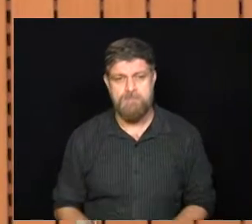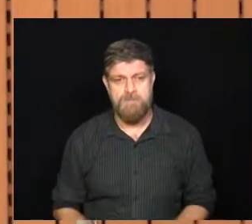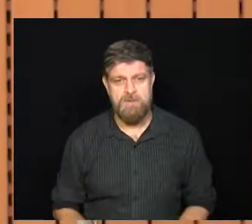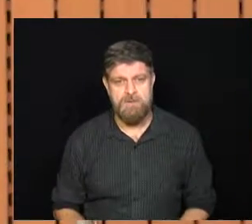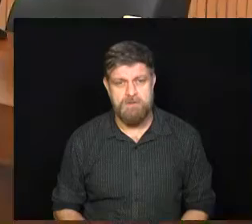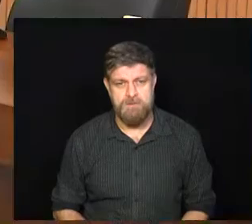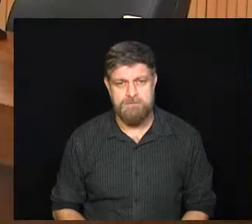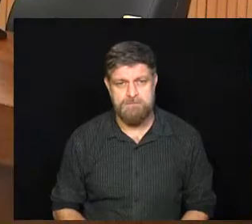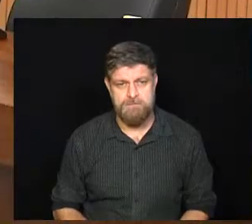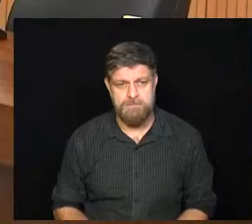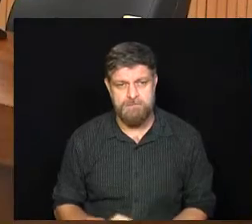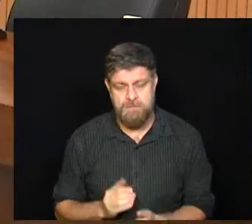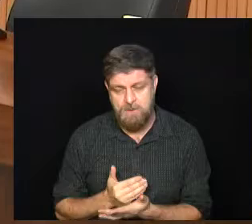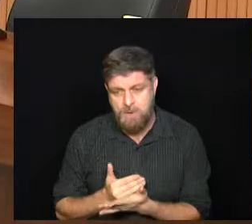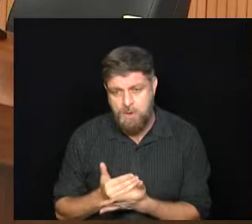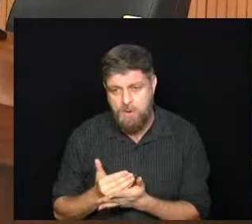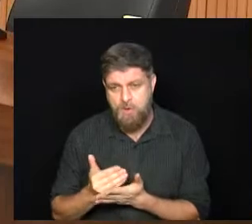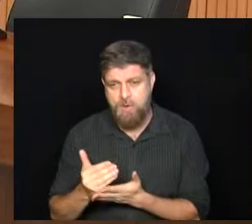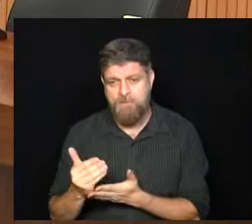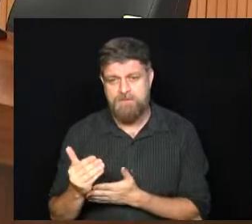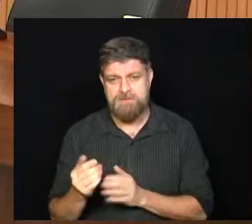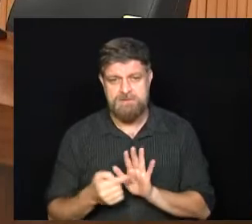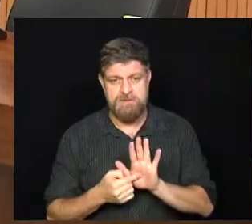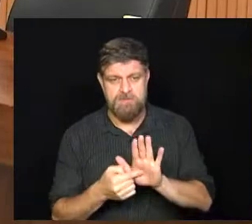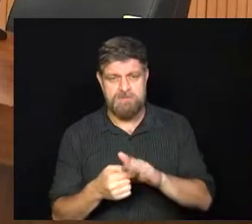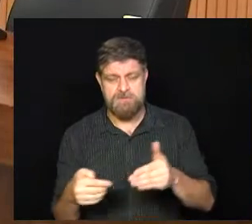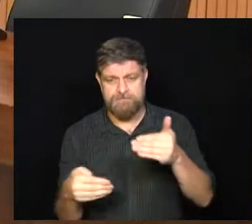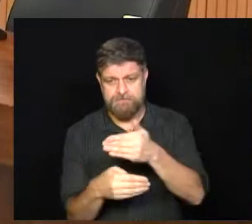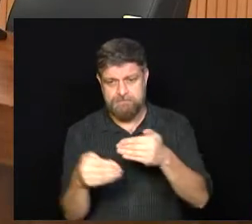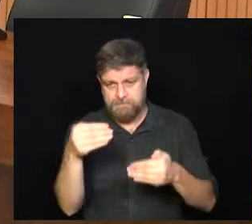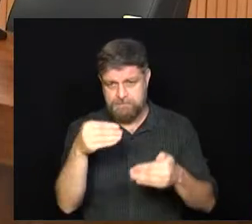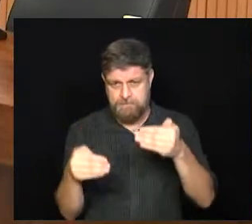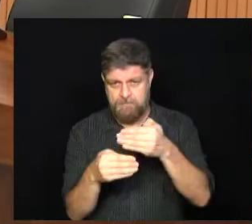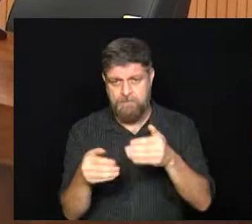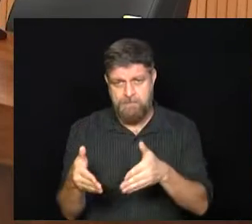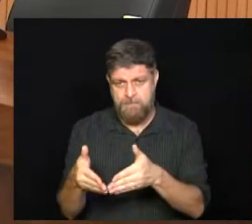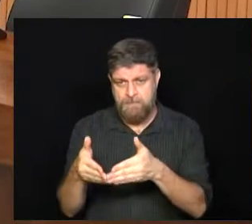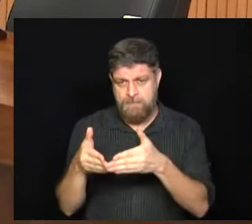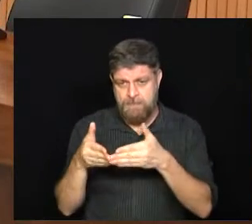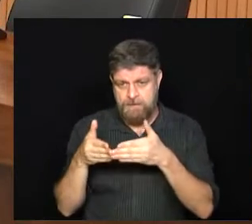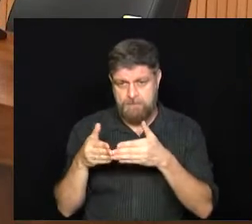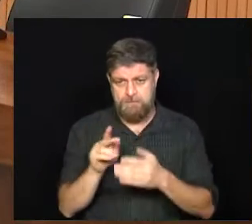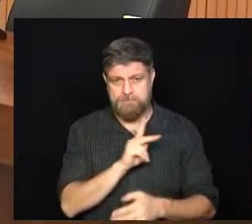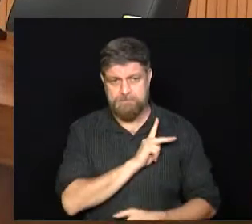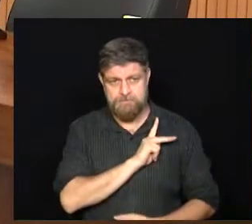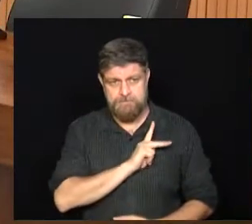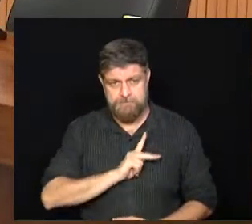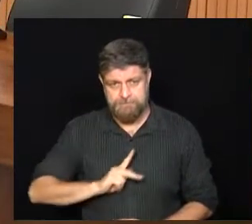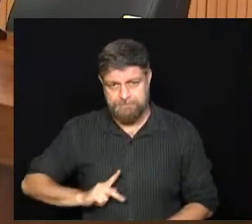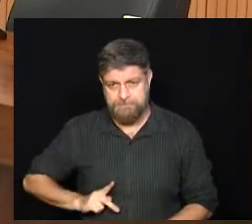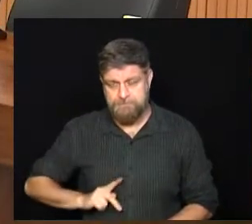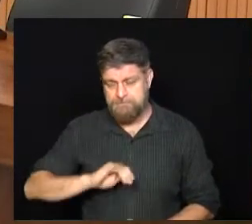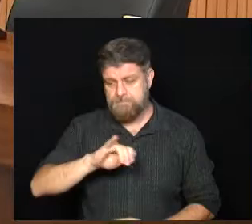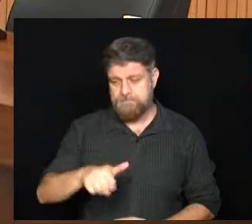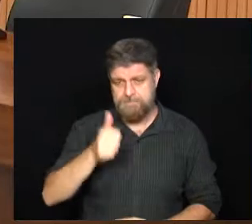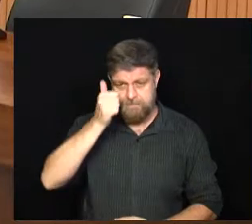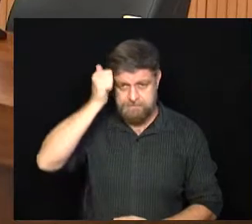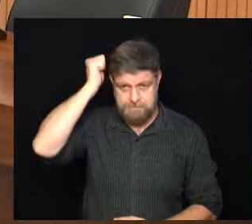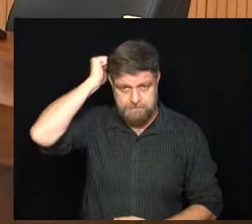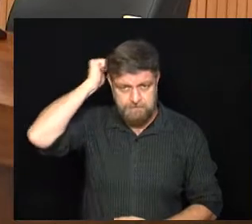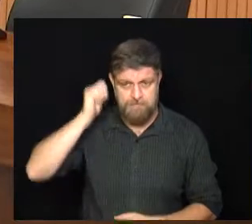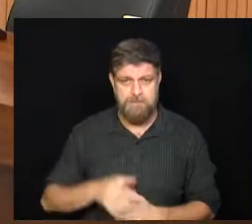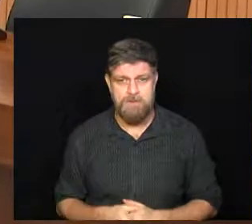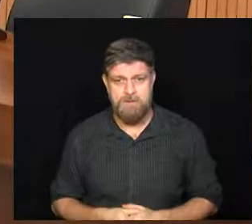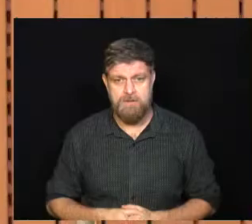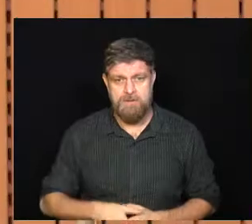só começar a fazer a apresentação. Eu acho que eu vou pedir licença ao presidente, doutor Juscelino. O prefeito